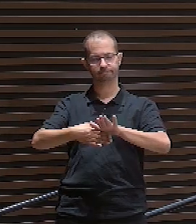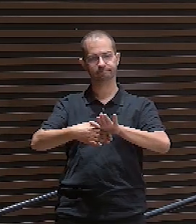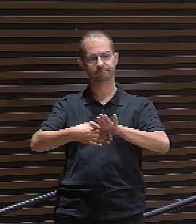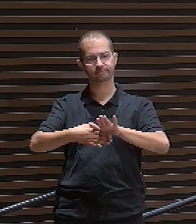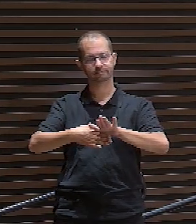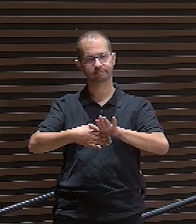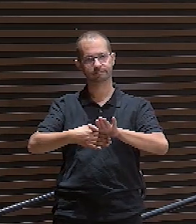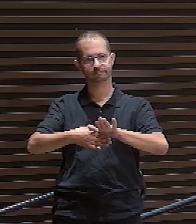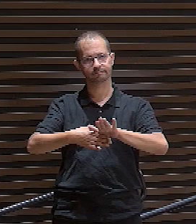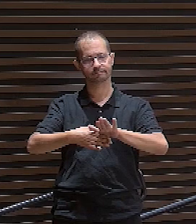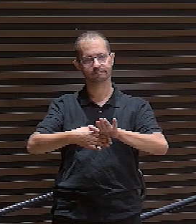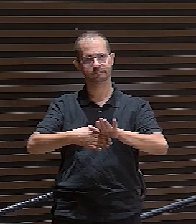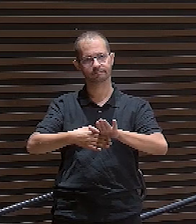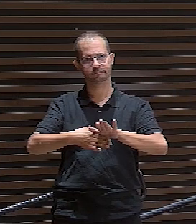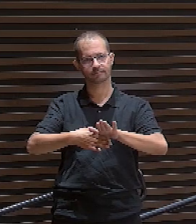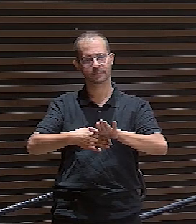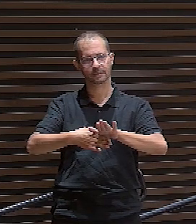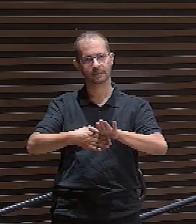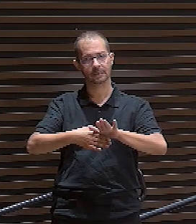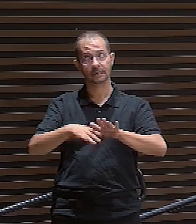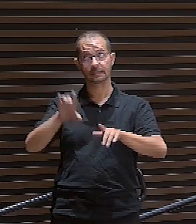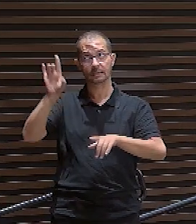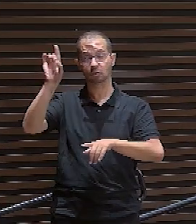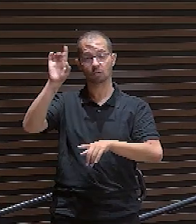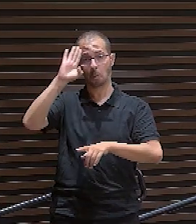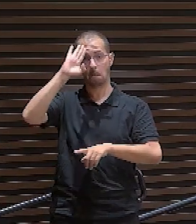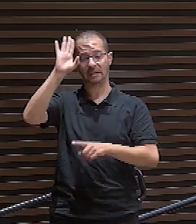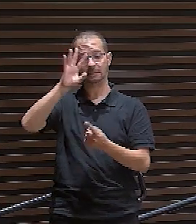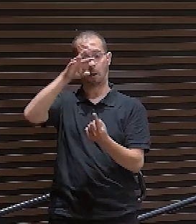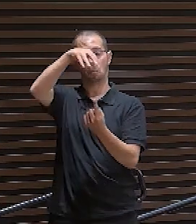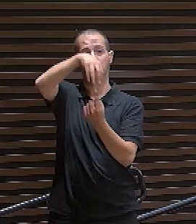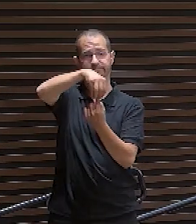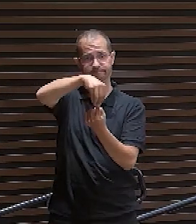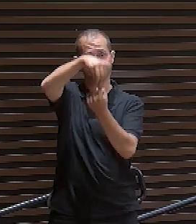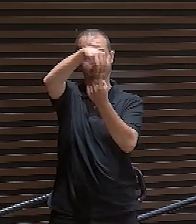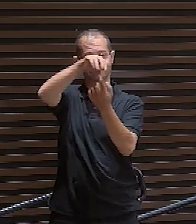Deus não é o agente principal.